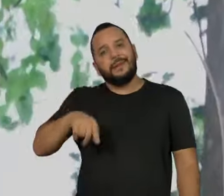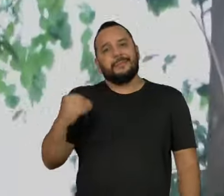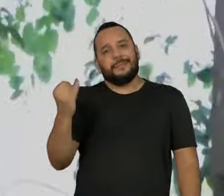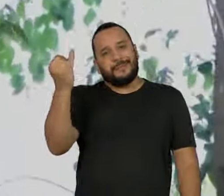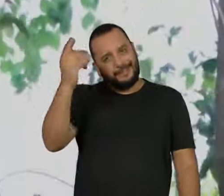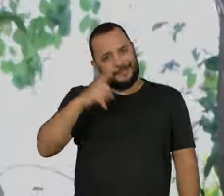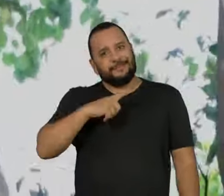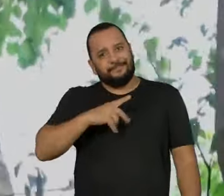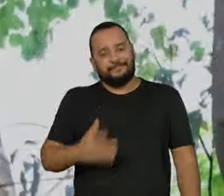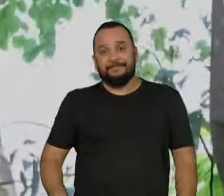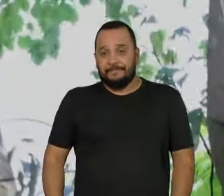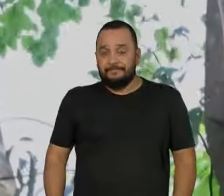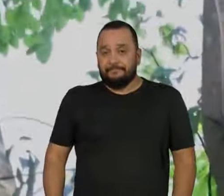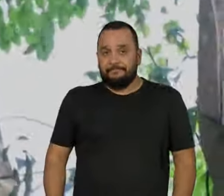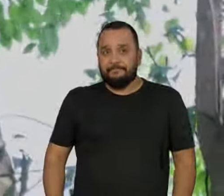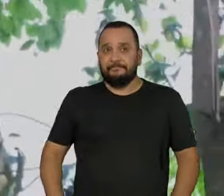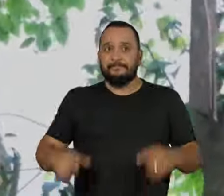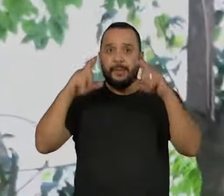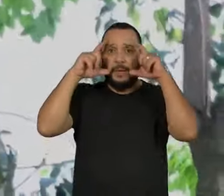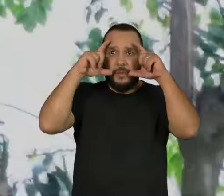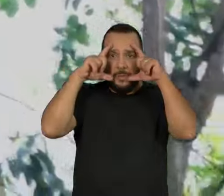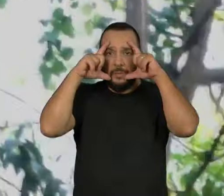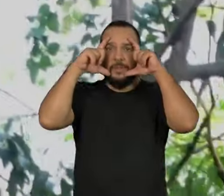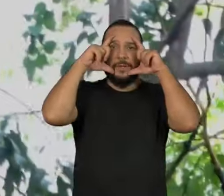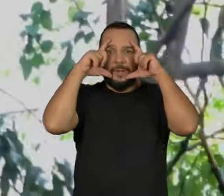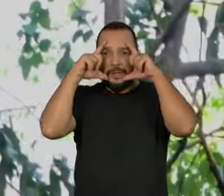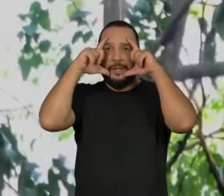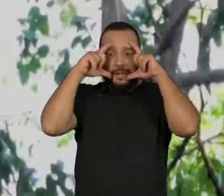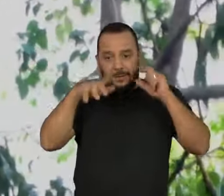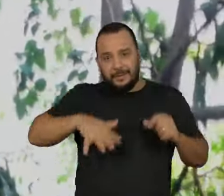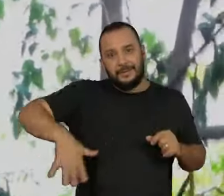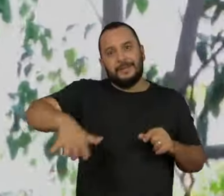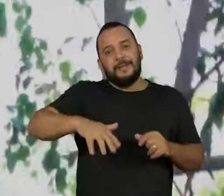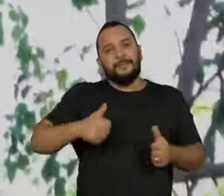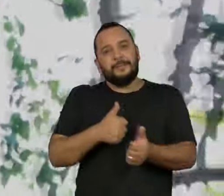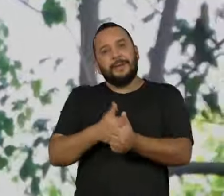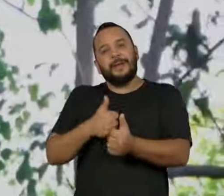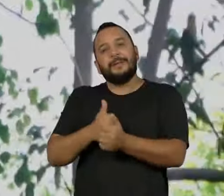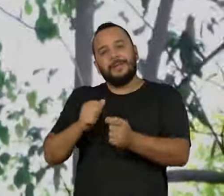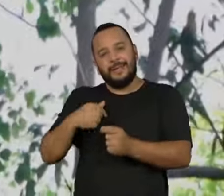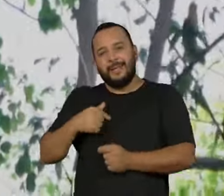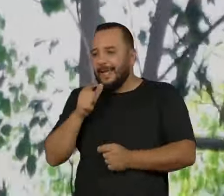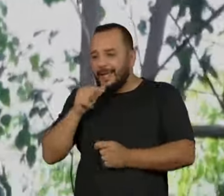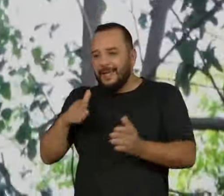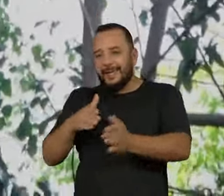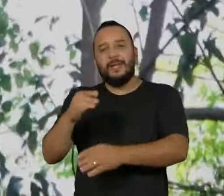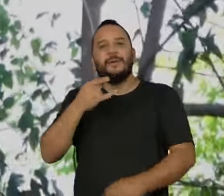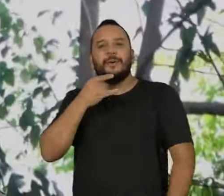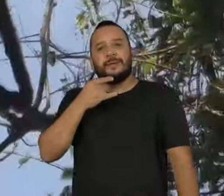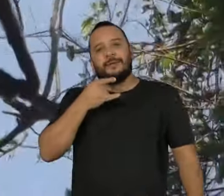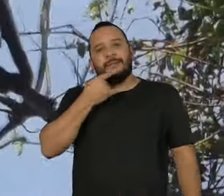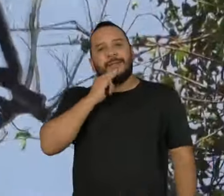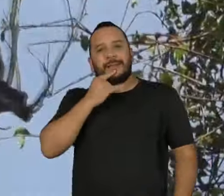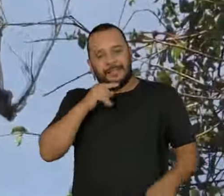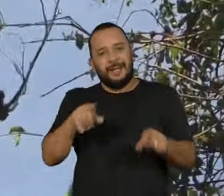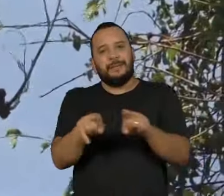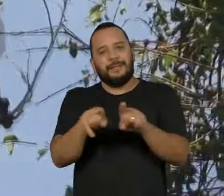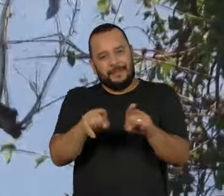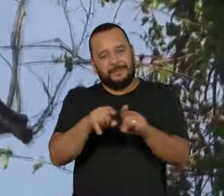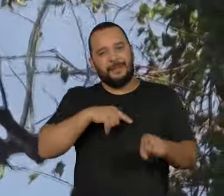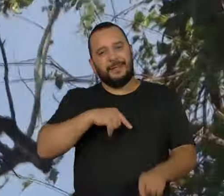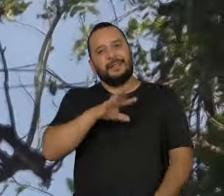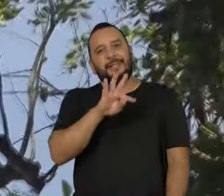Manter a população dos muriquis do sul nesta região entre os rios Piracicaba e Tietê é essencial também para garantir